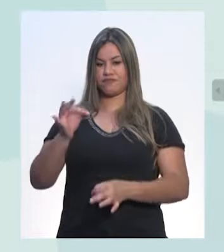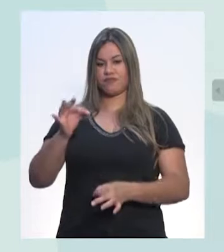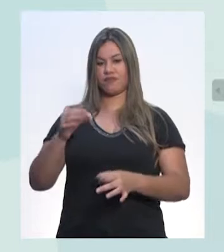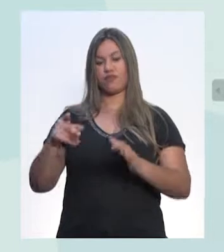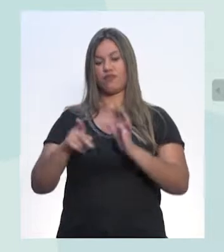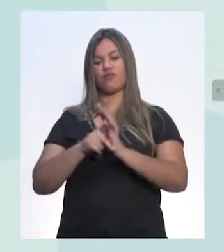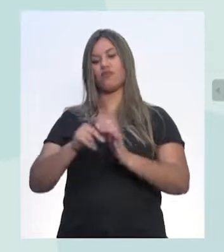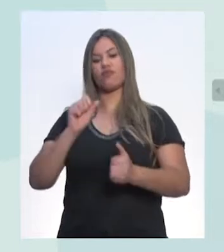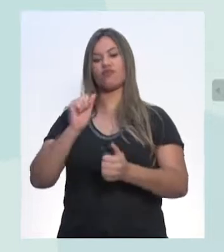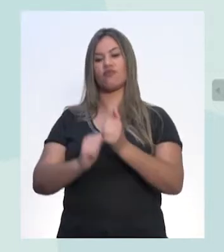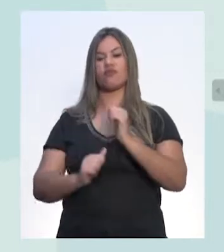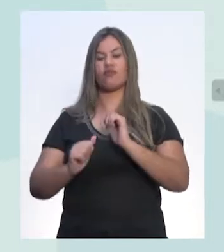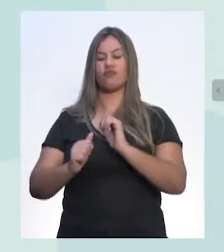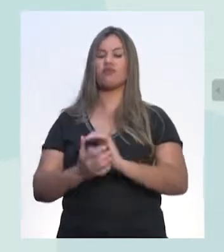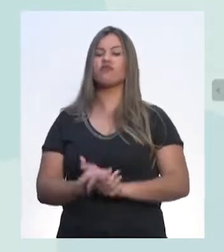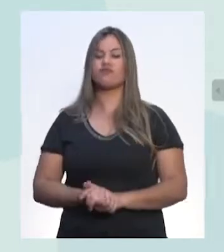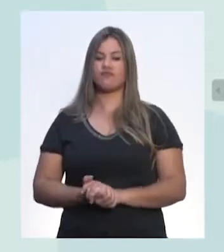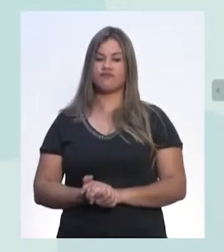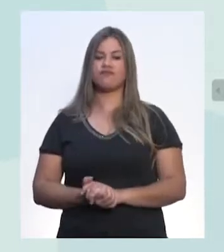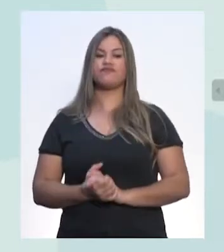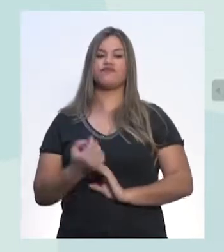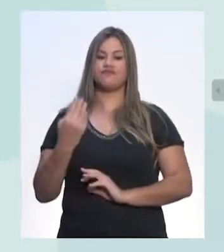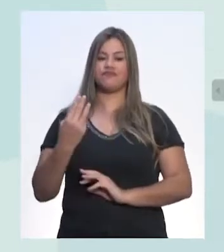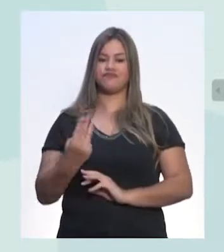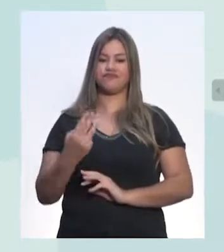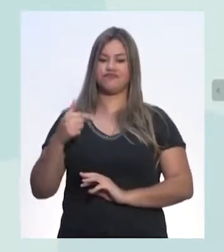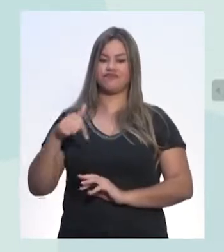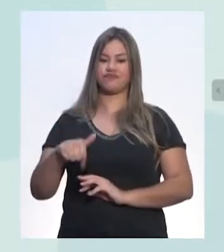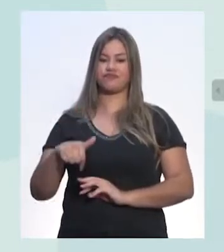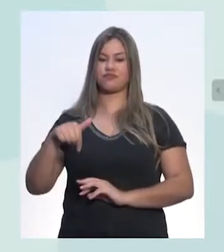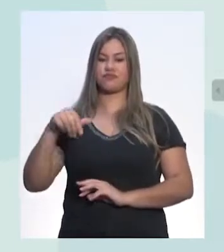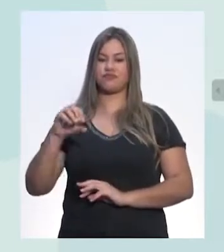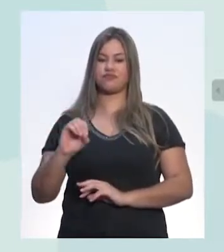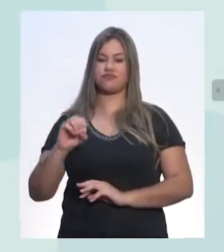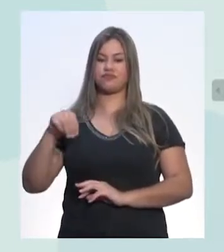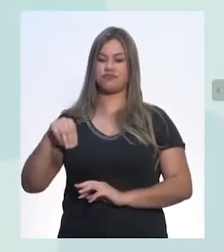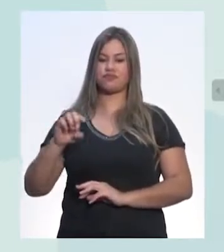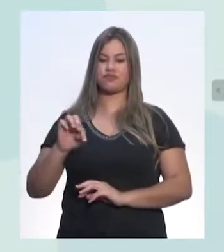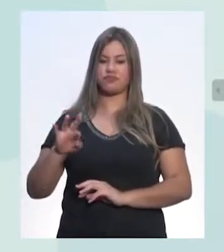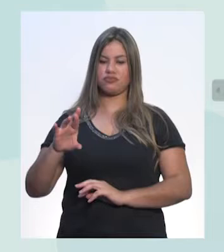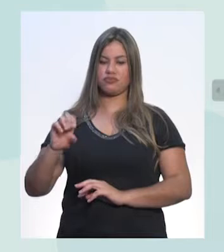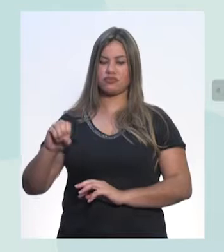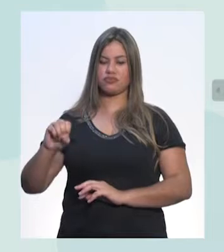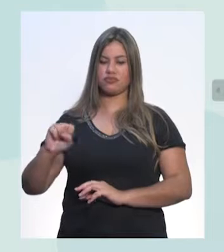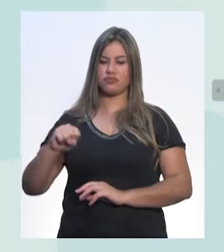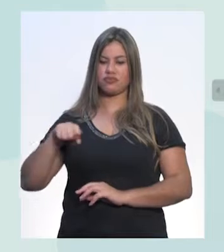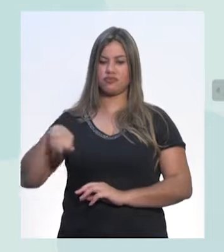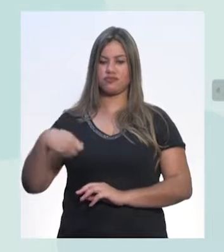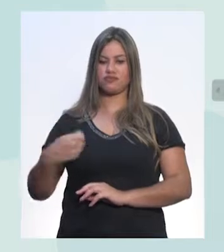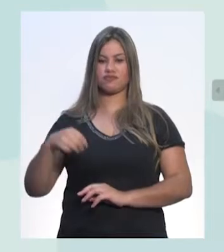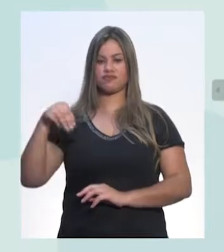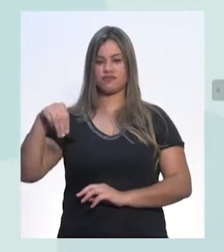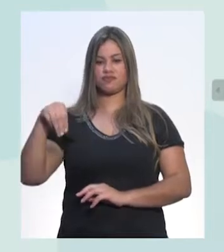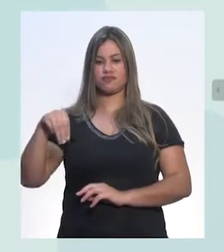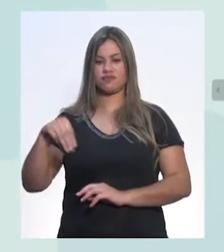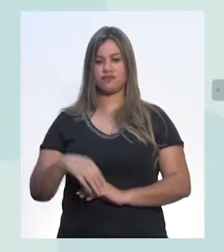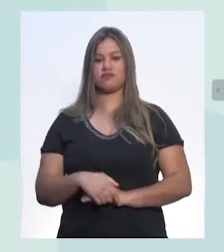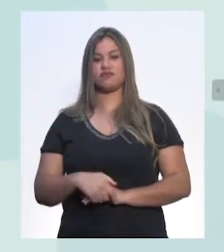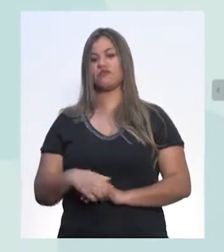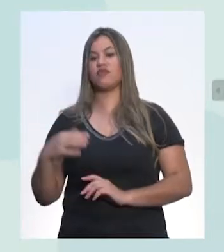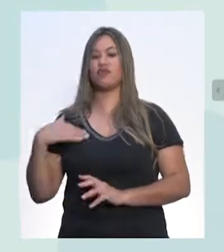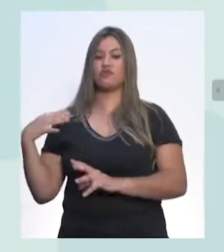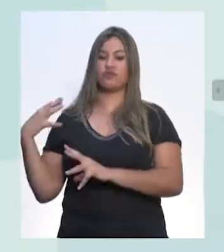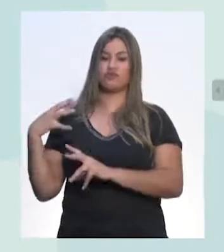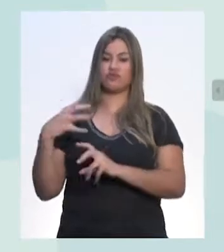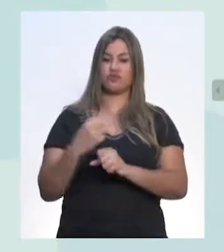de futebol medindo 370 metros. Vou resolver isso daqui? Não, porque